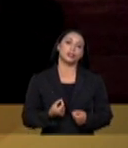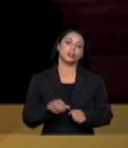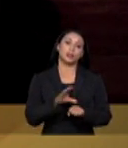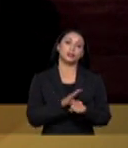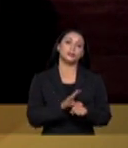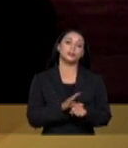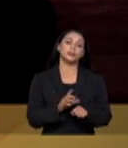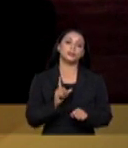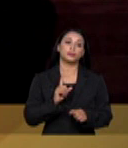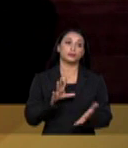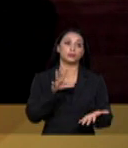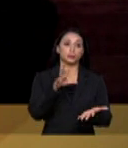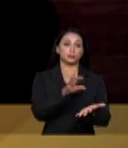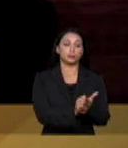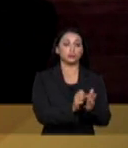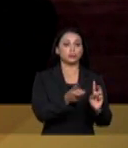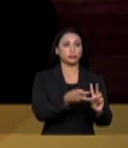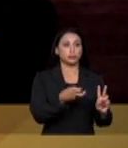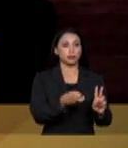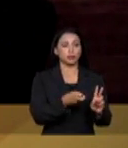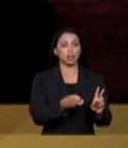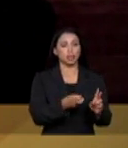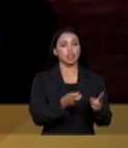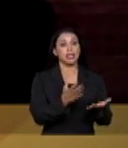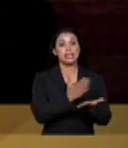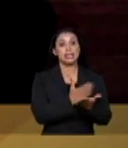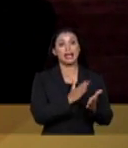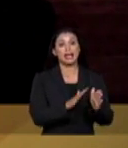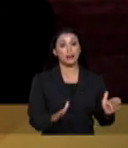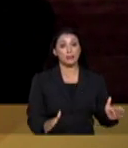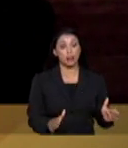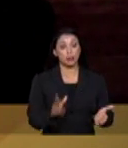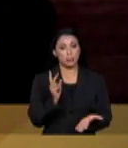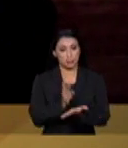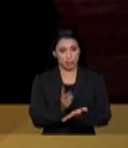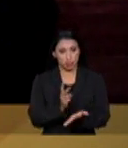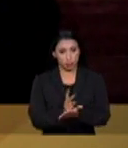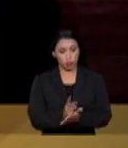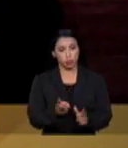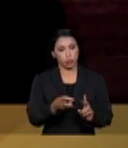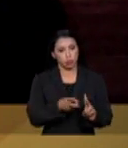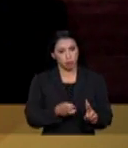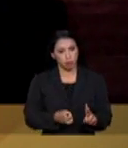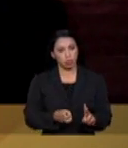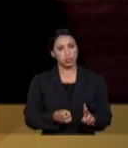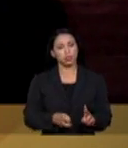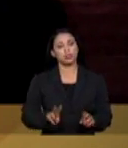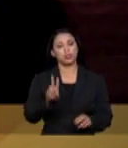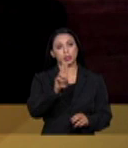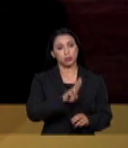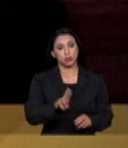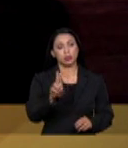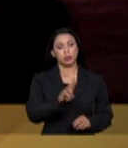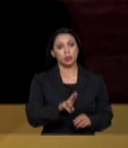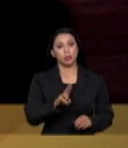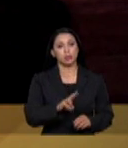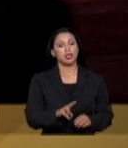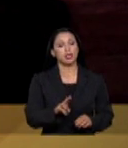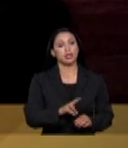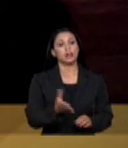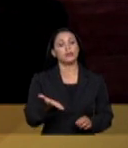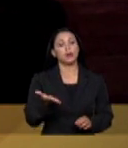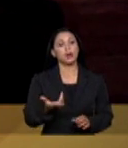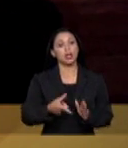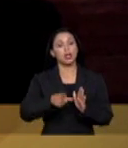alcance o terras em aldeamentos extintos ainda que ocupadas por indígenas indígenas em passado remoto